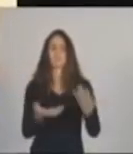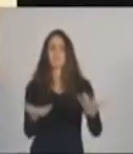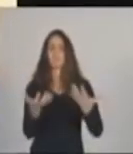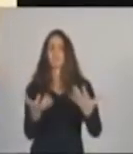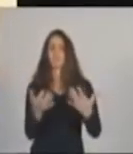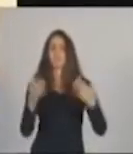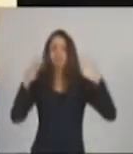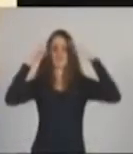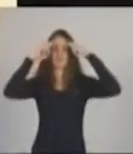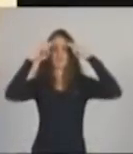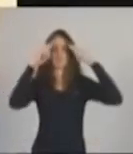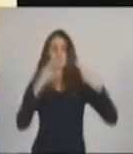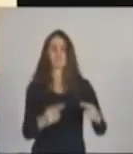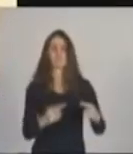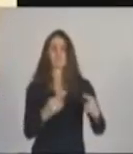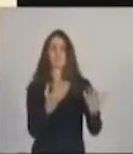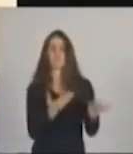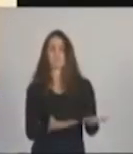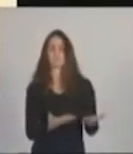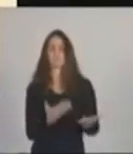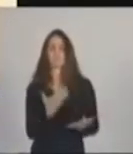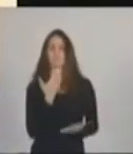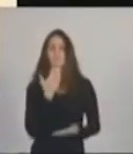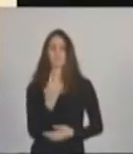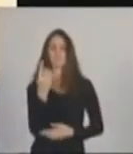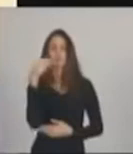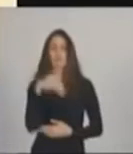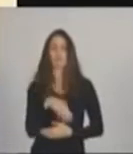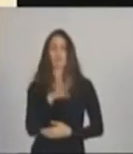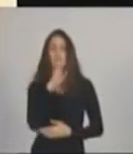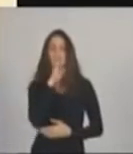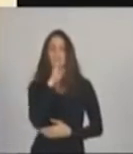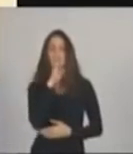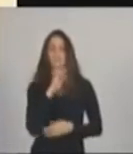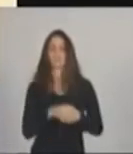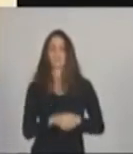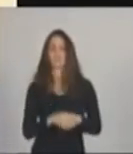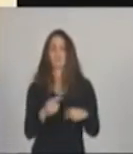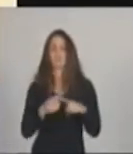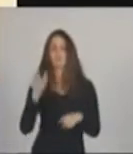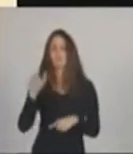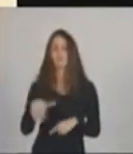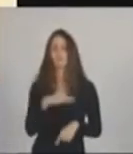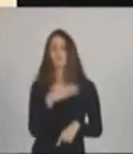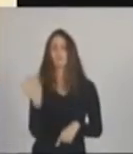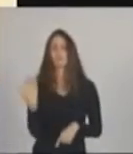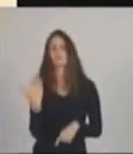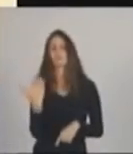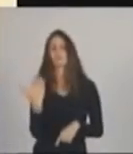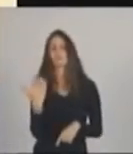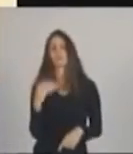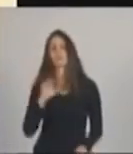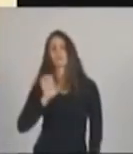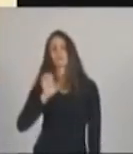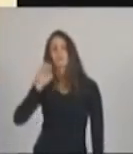muito respeito pedir um minuto de silêncio pelo passamento da senhora Eneida Vieira da